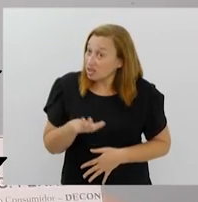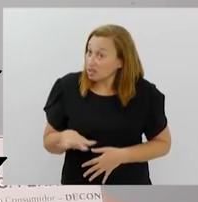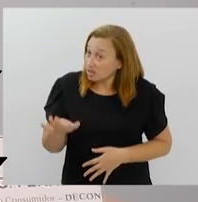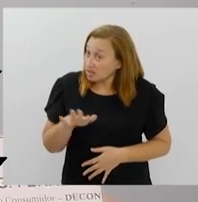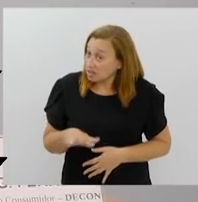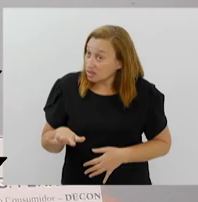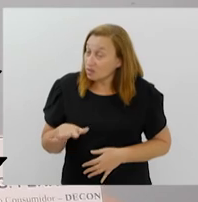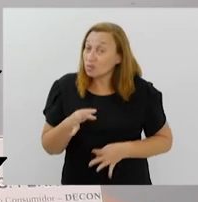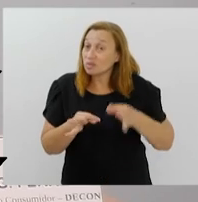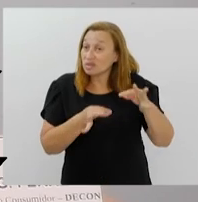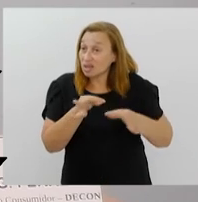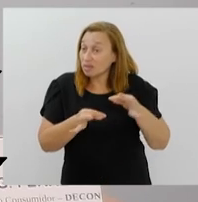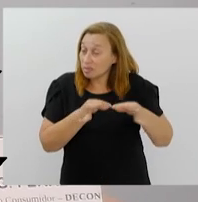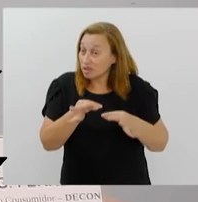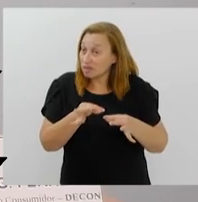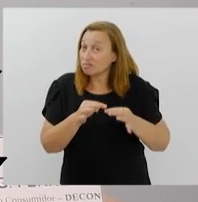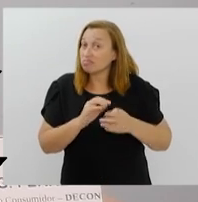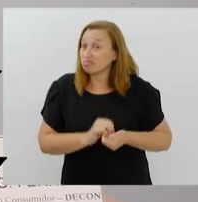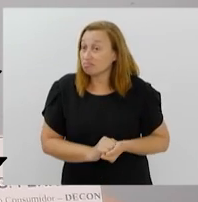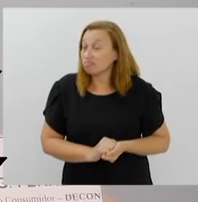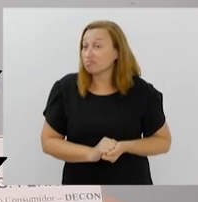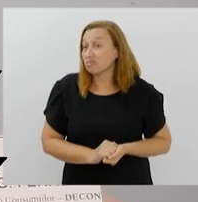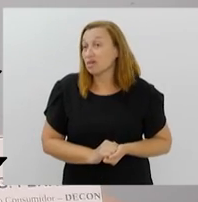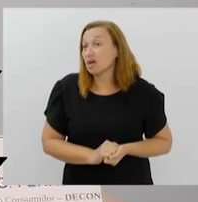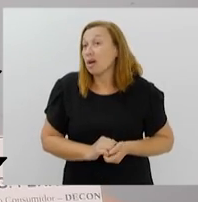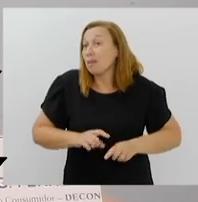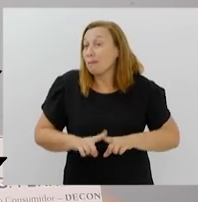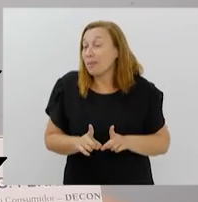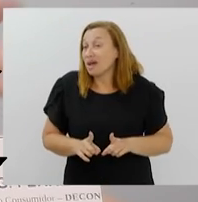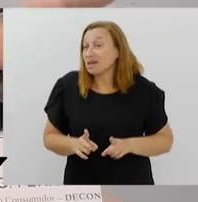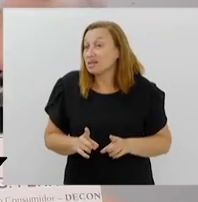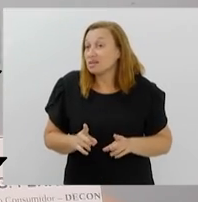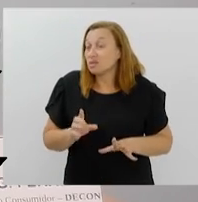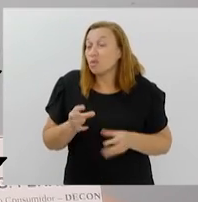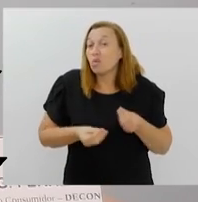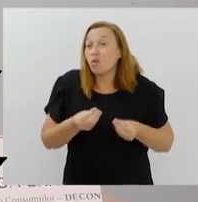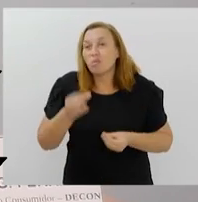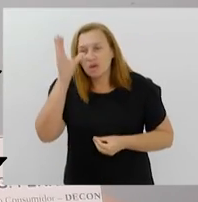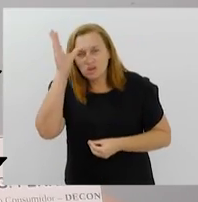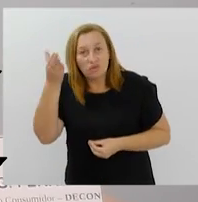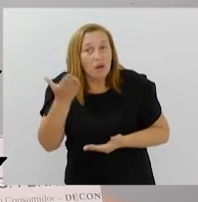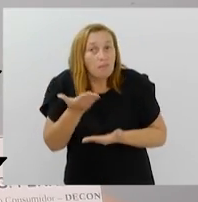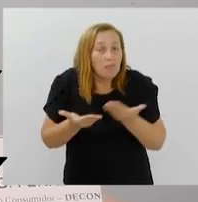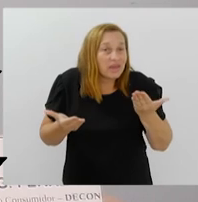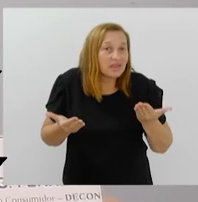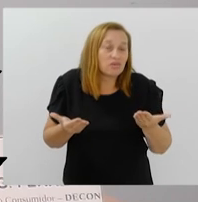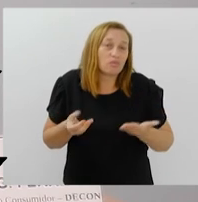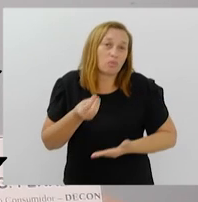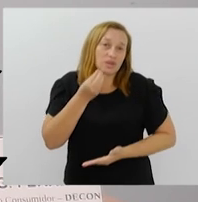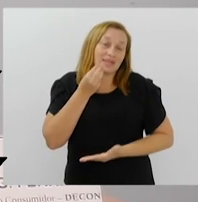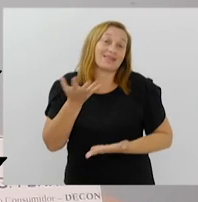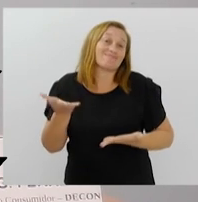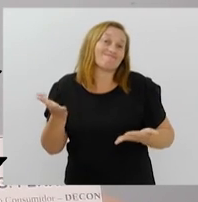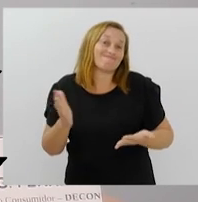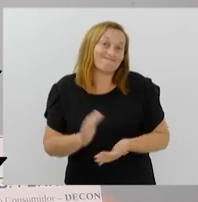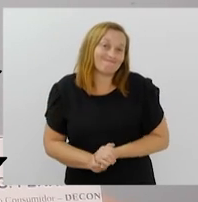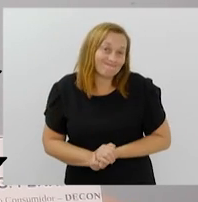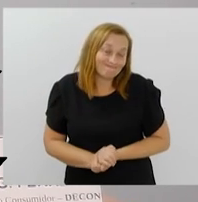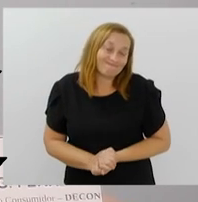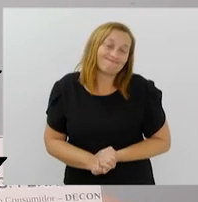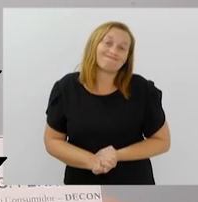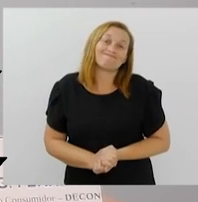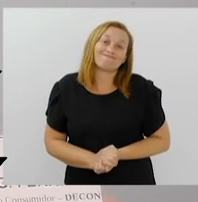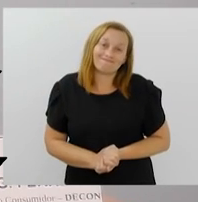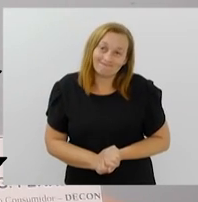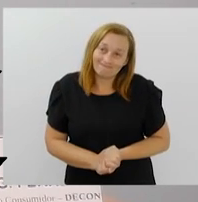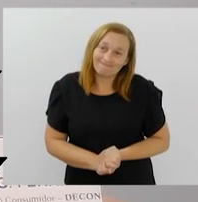um tratamento pode ser interceptativo mas com essa omissão perdeu-se uma chance perdeu-se